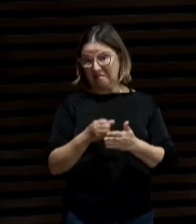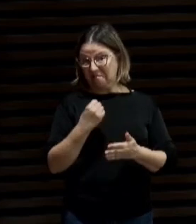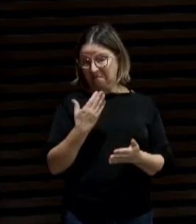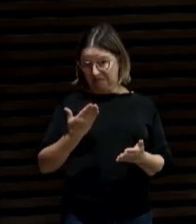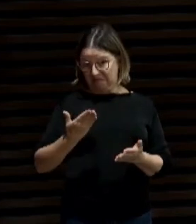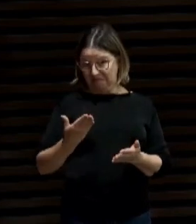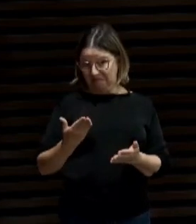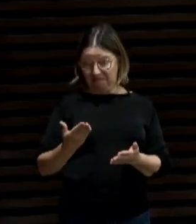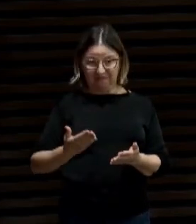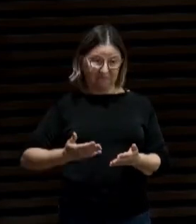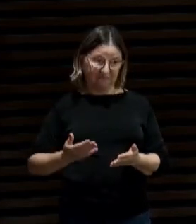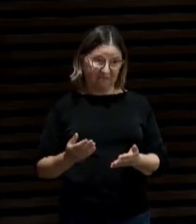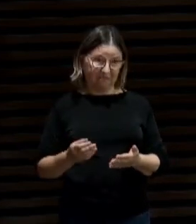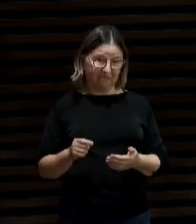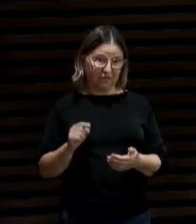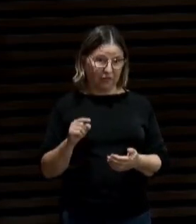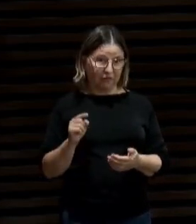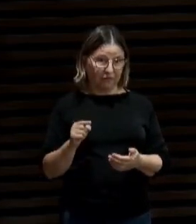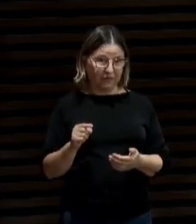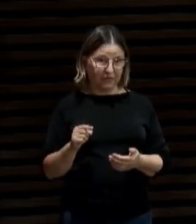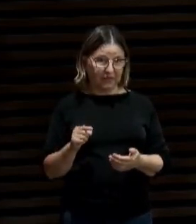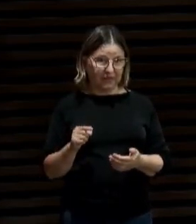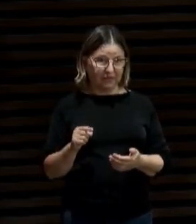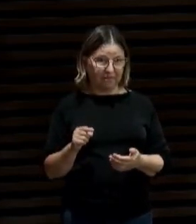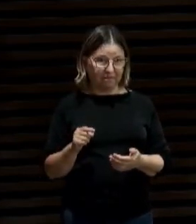cidadão do mundo, você não vai se sair bem.